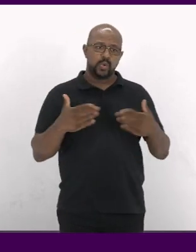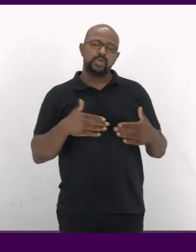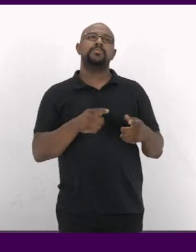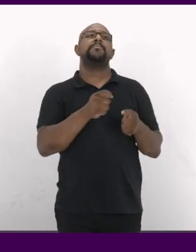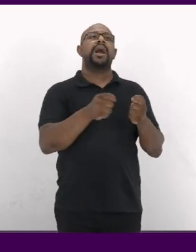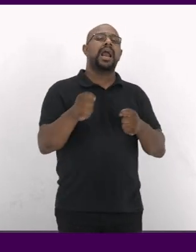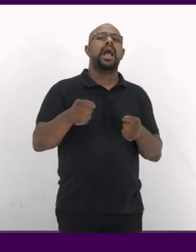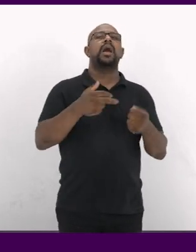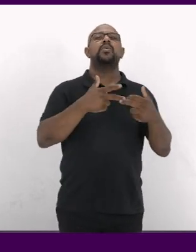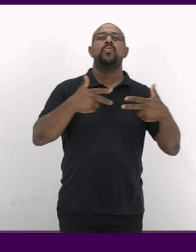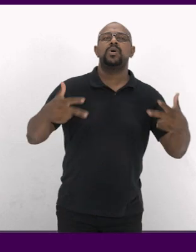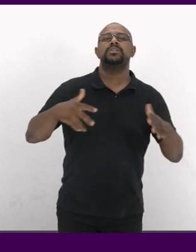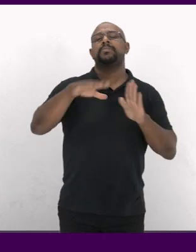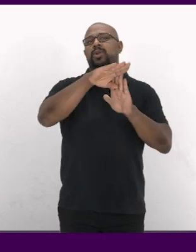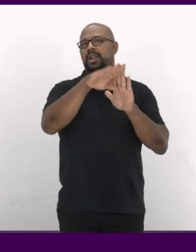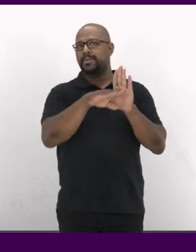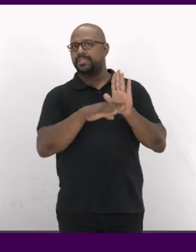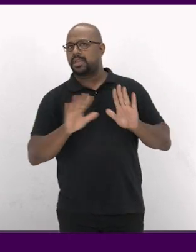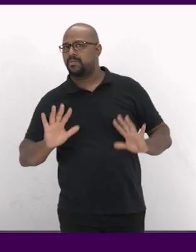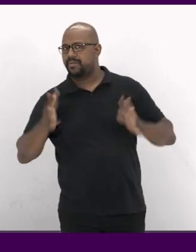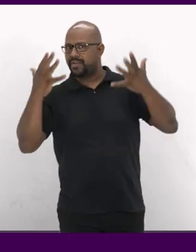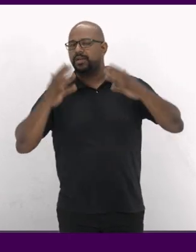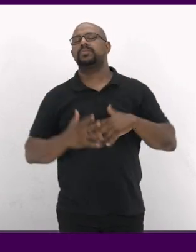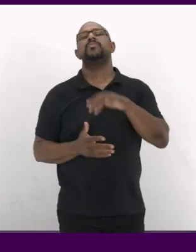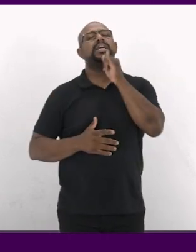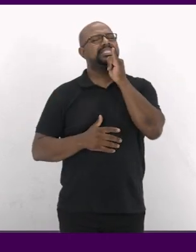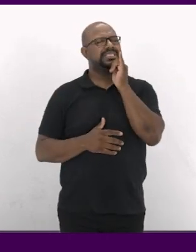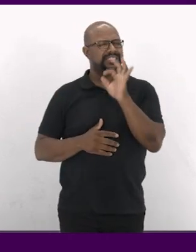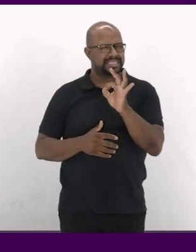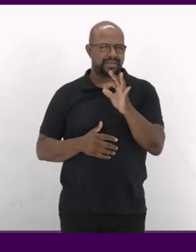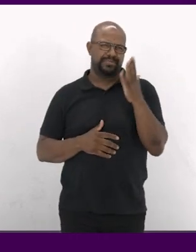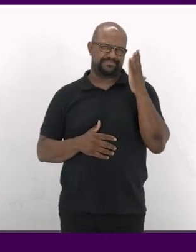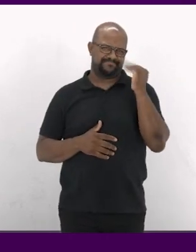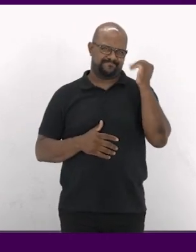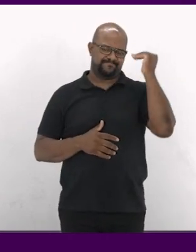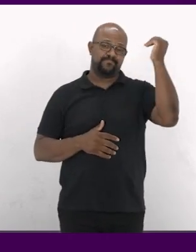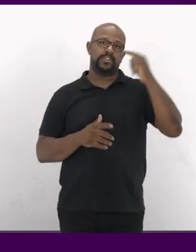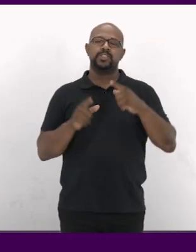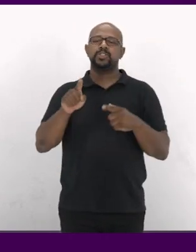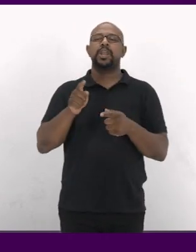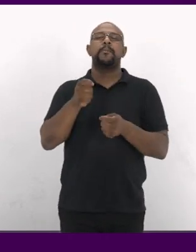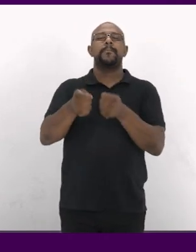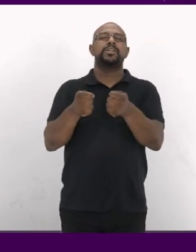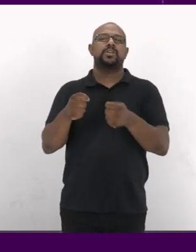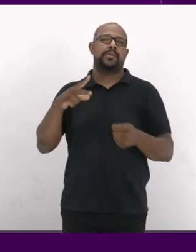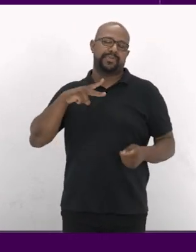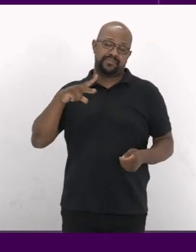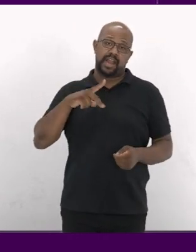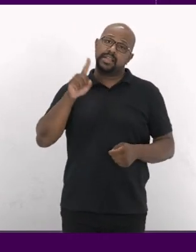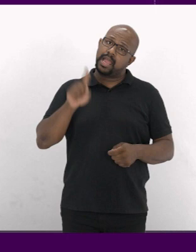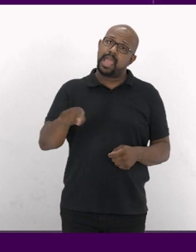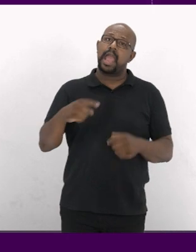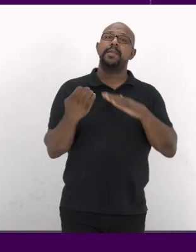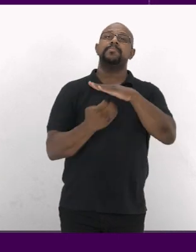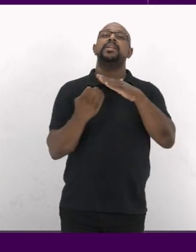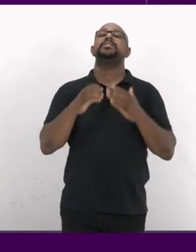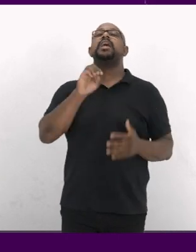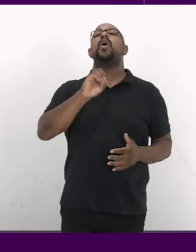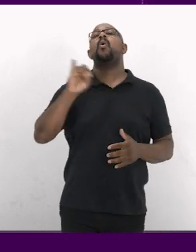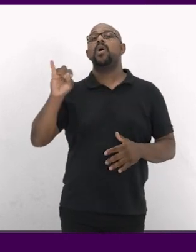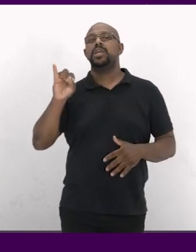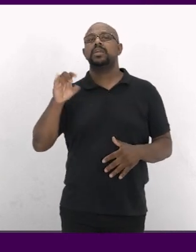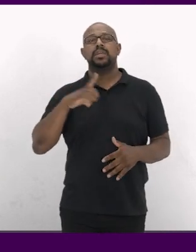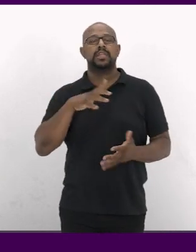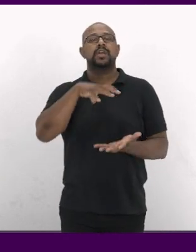recursos necessários para a realização da sua programação. Um exemplo bastante conhecido de mantenedora privada é a empresa